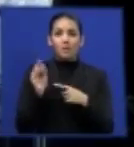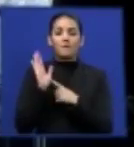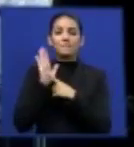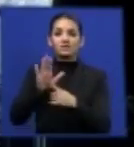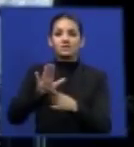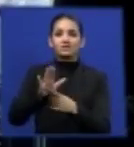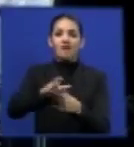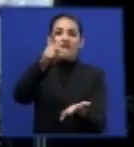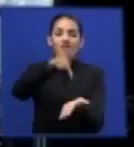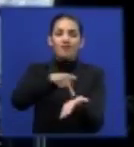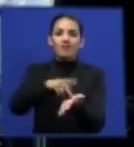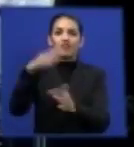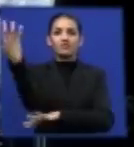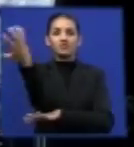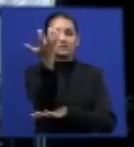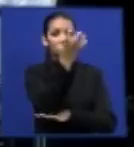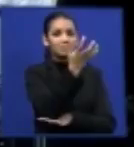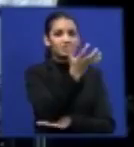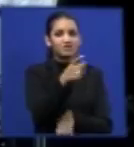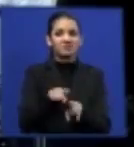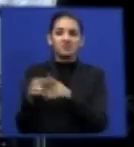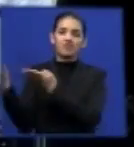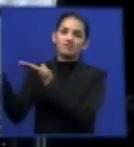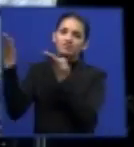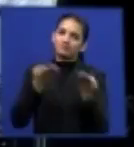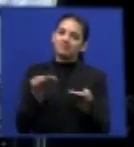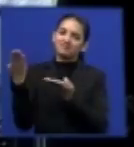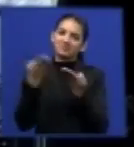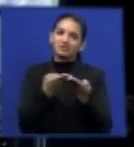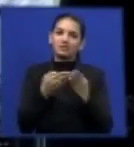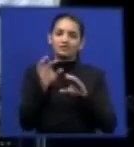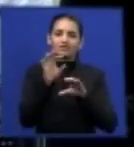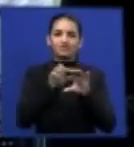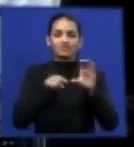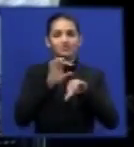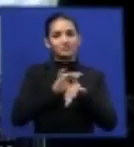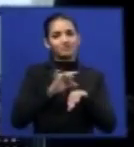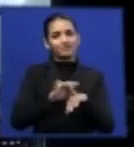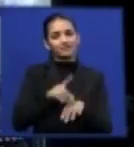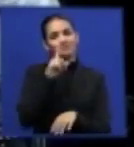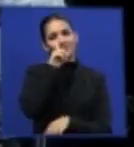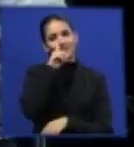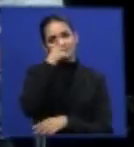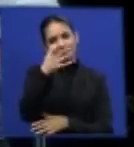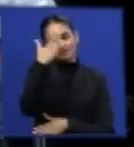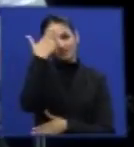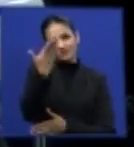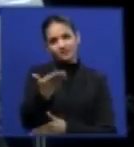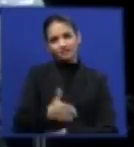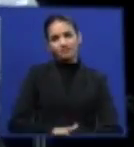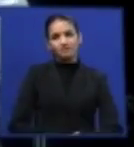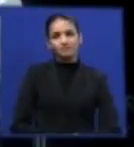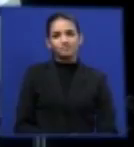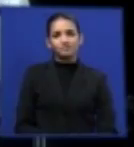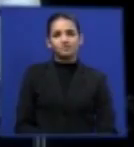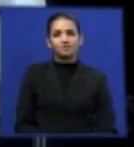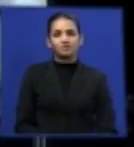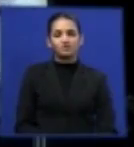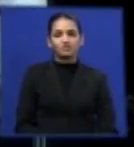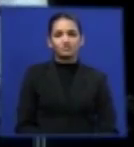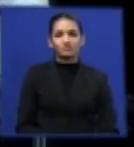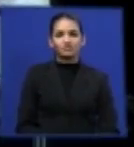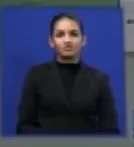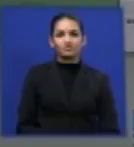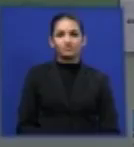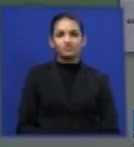brasileira essa importação é francamente nociva muito obrigado eu